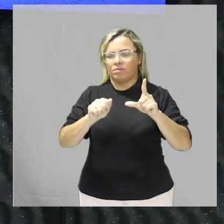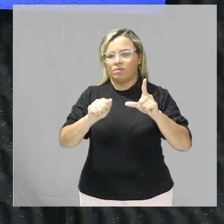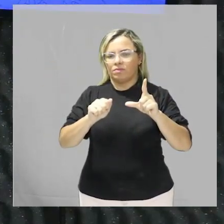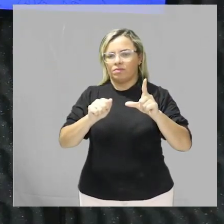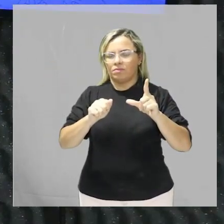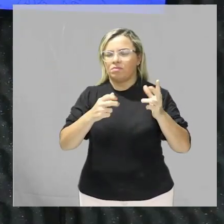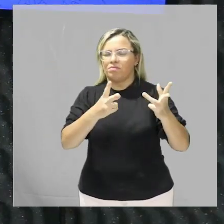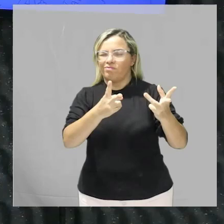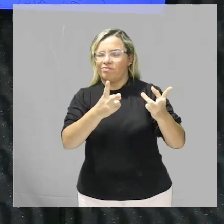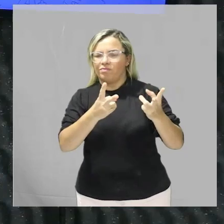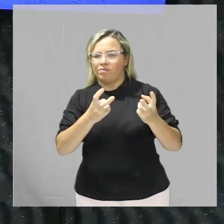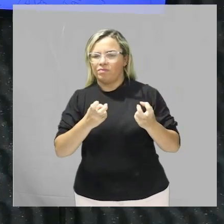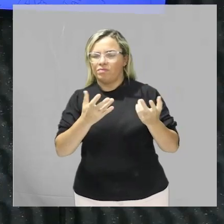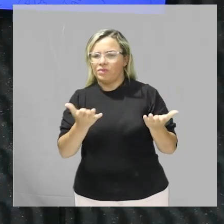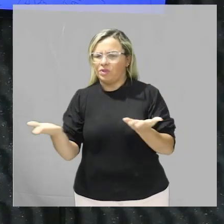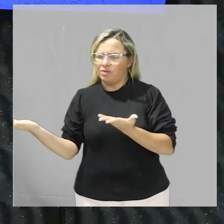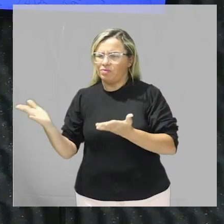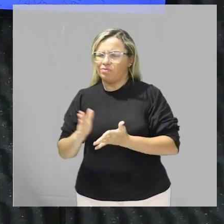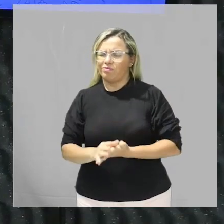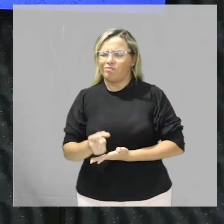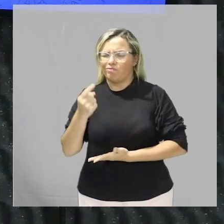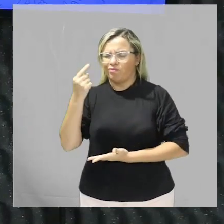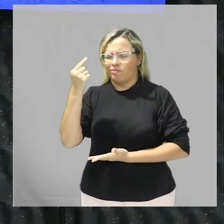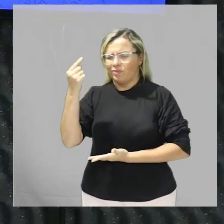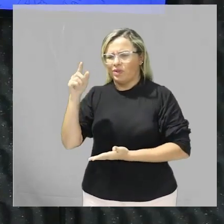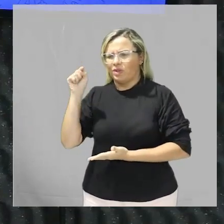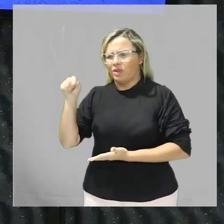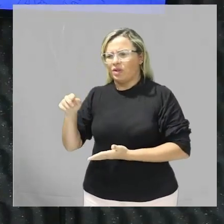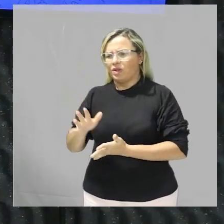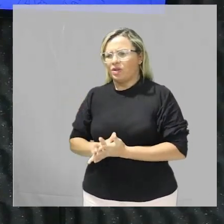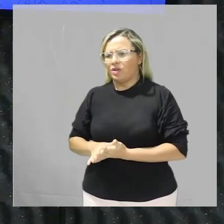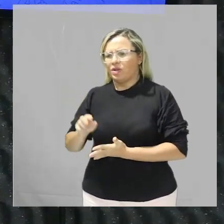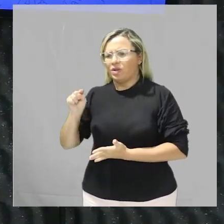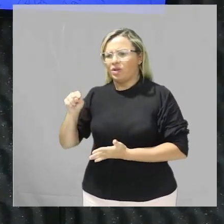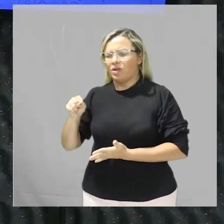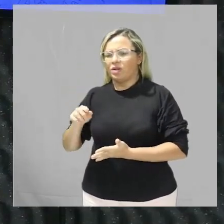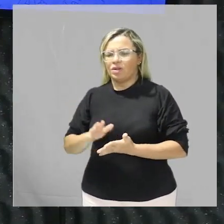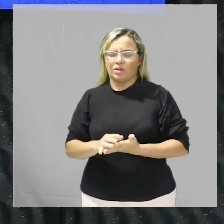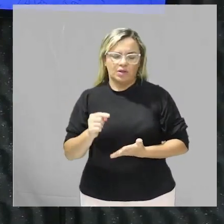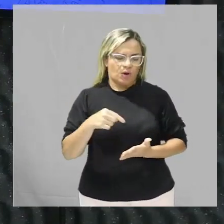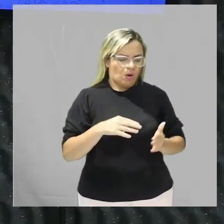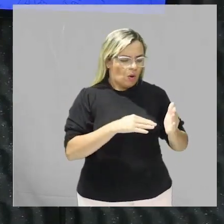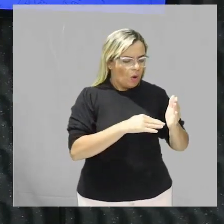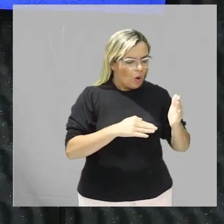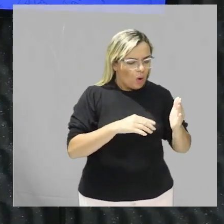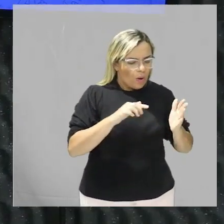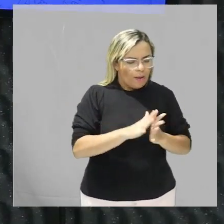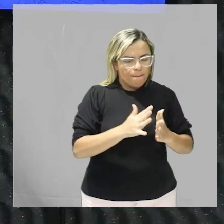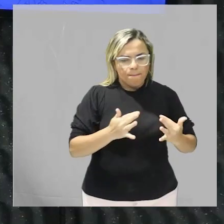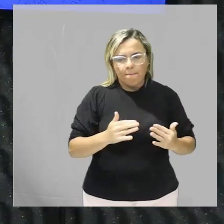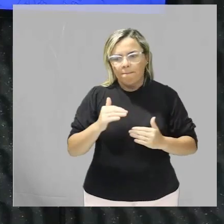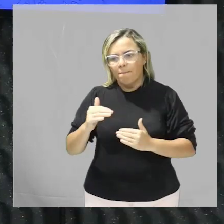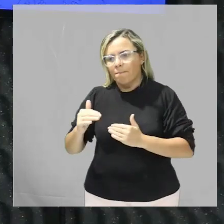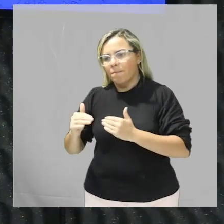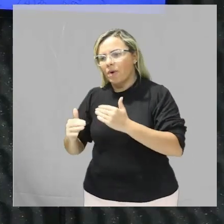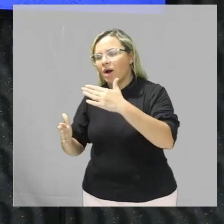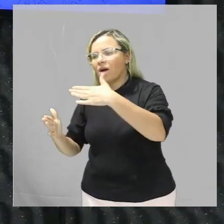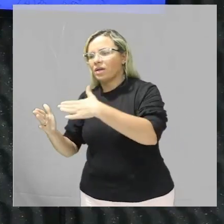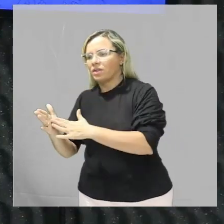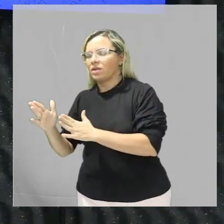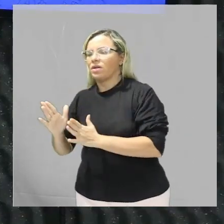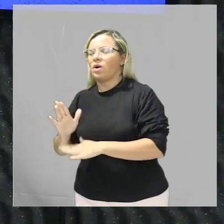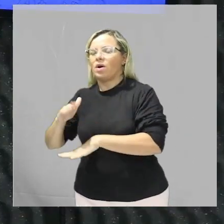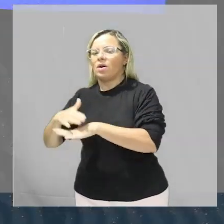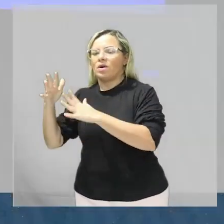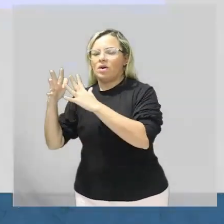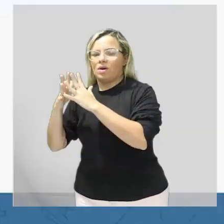Você vai perceber aqui que é do nível mais complexo para o mais simples, né? Ele está pedindo do mais simples para aquele que é o mais complexo. Então,